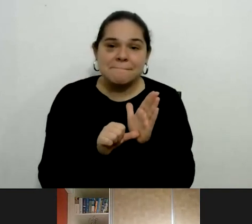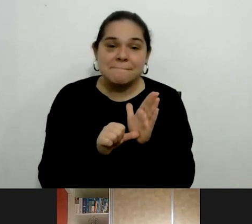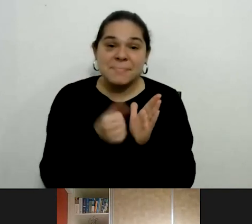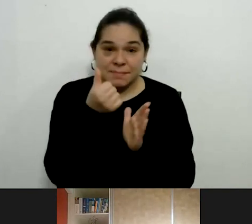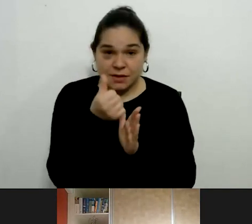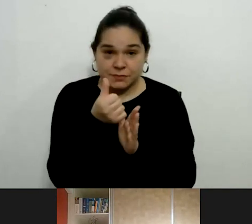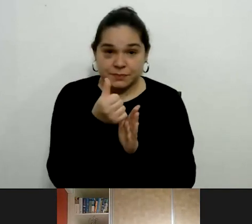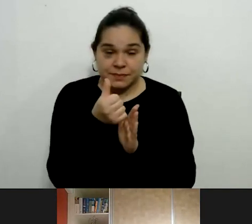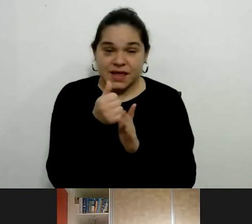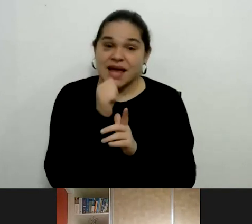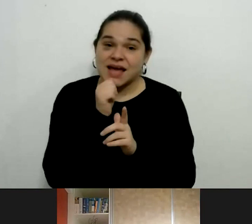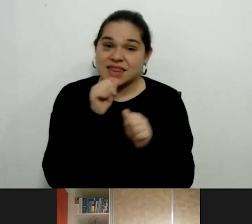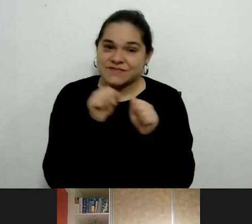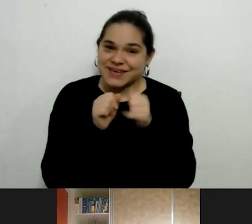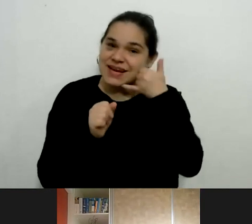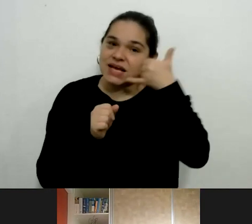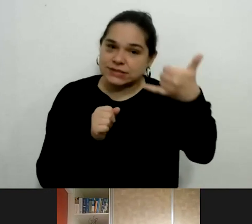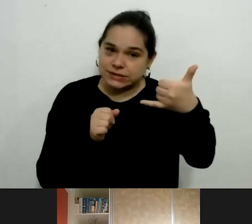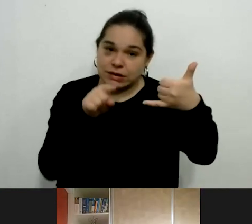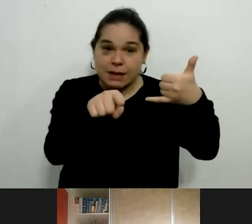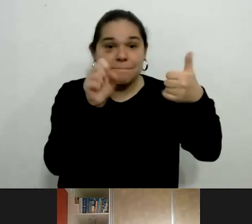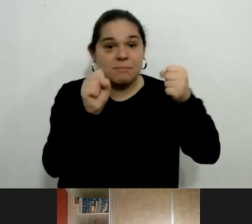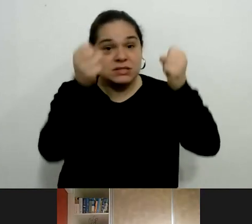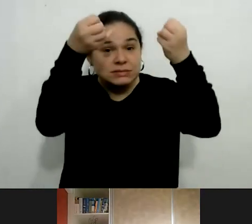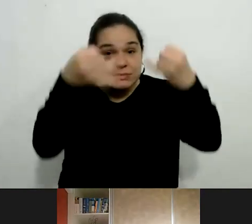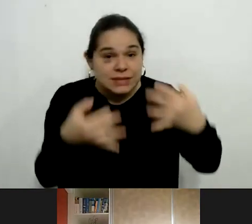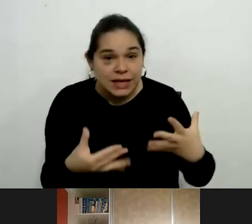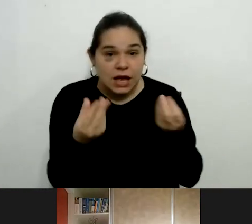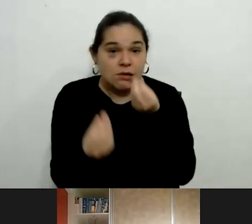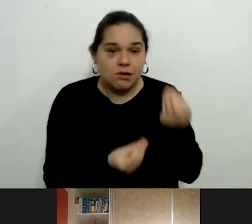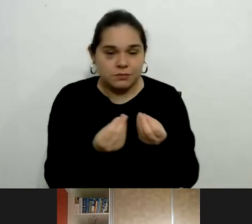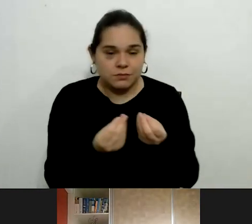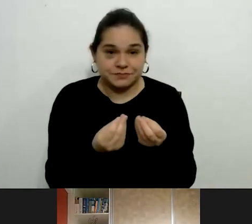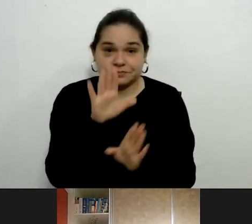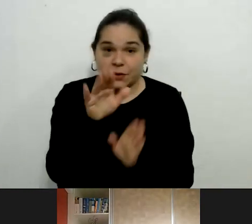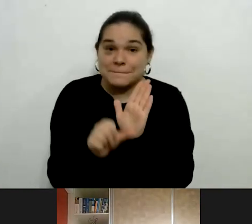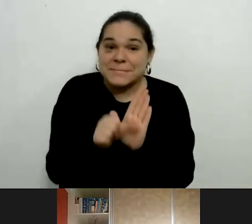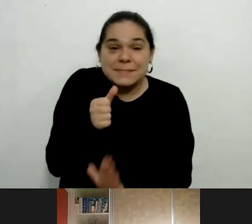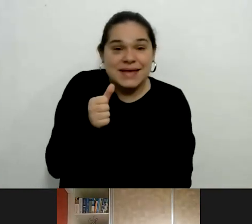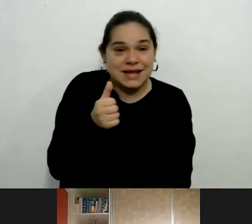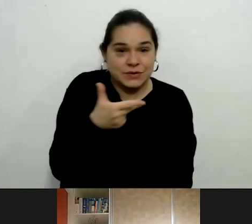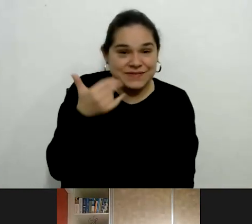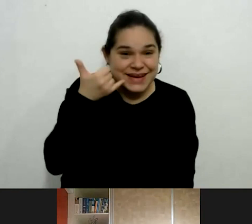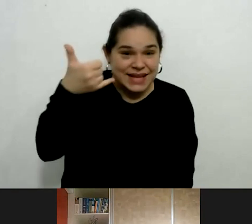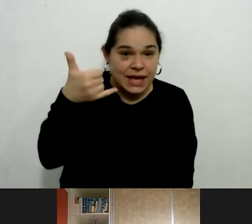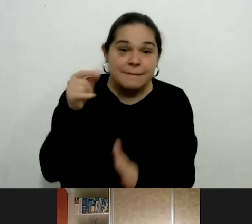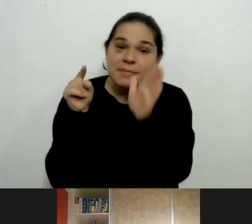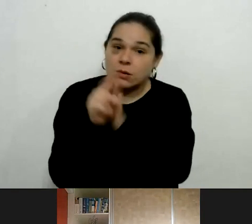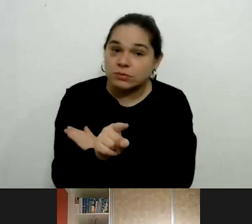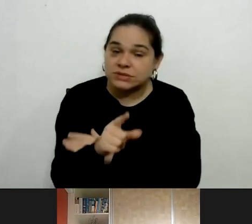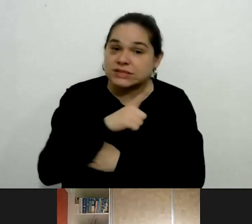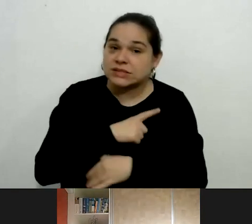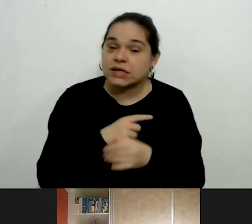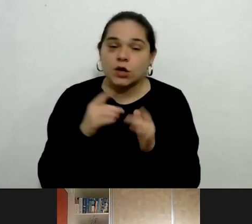ligação, mas a Gilson já fez pode dar o testemunho aí. Quando você liga, a primeira coisa que eles vão te perguntar é se você tem algum telefone para